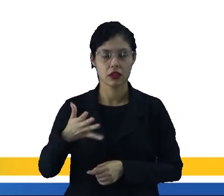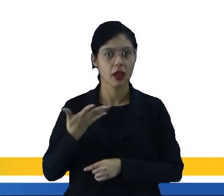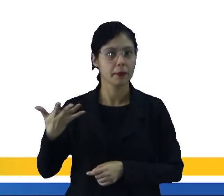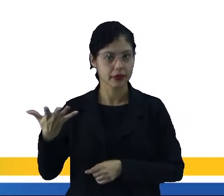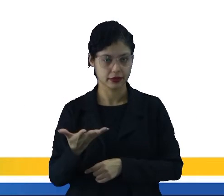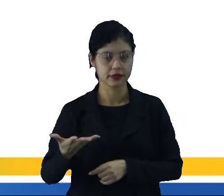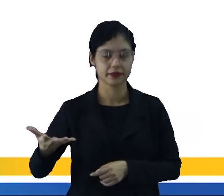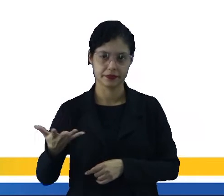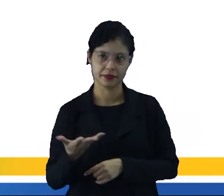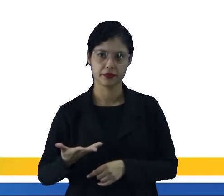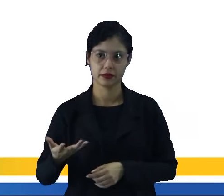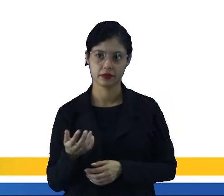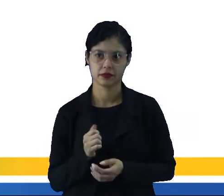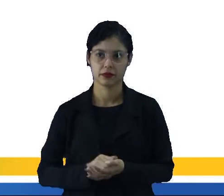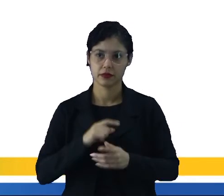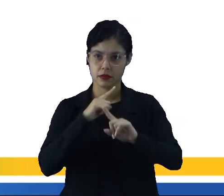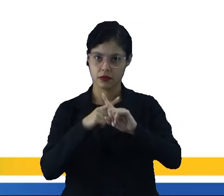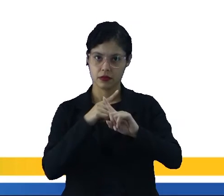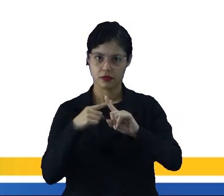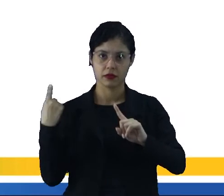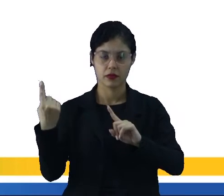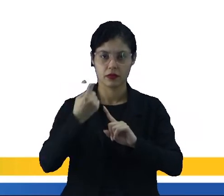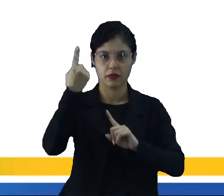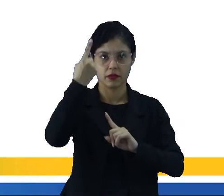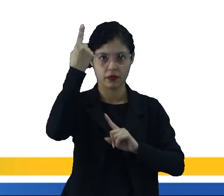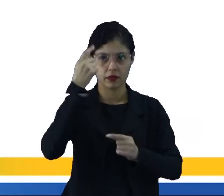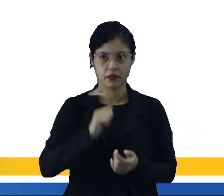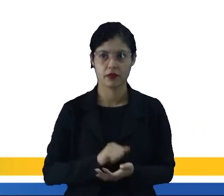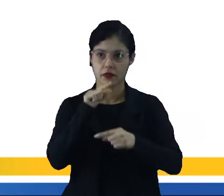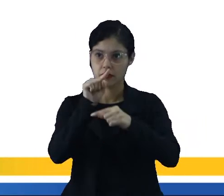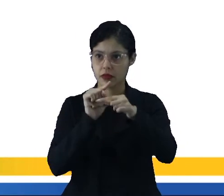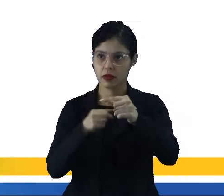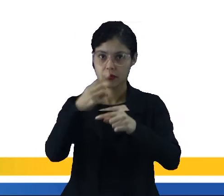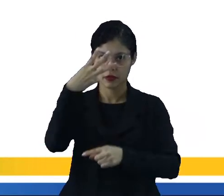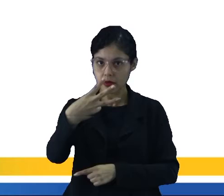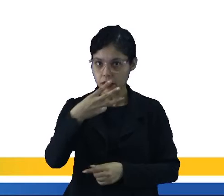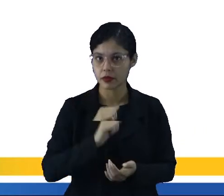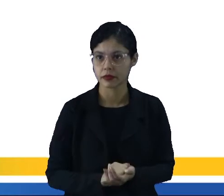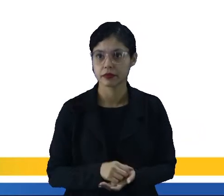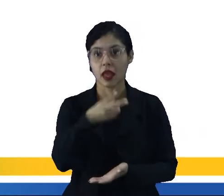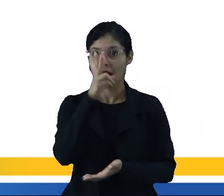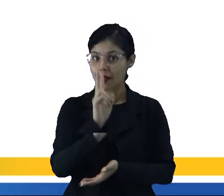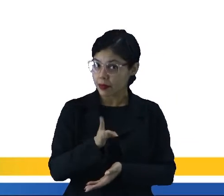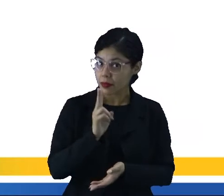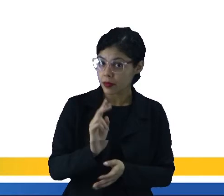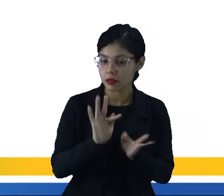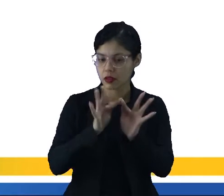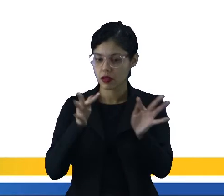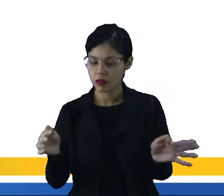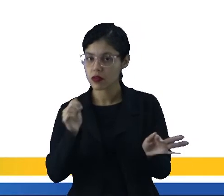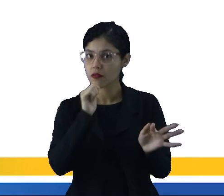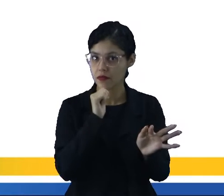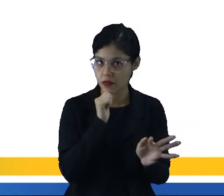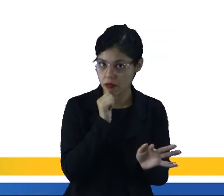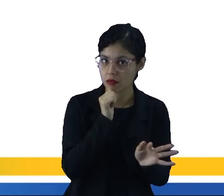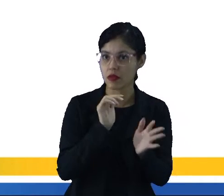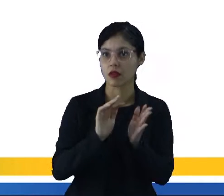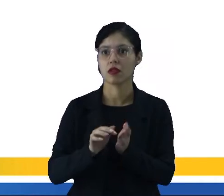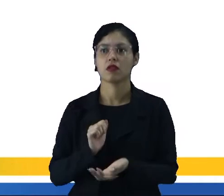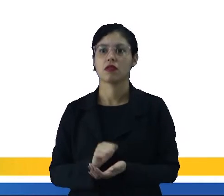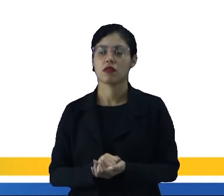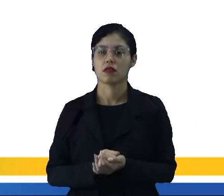base vezes a altura dividido por 3 é a mesma fórmula do volume do Cone